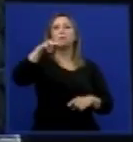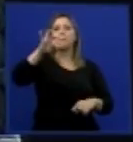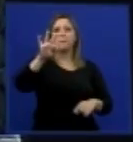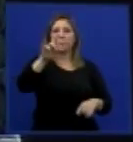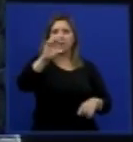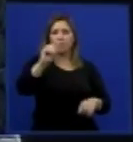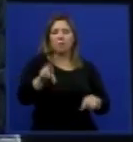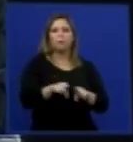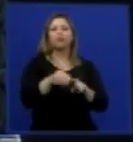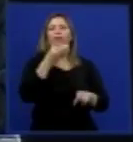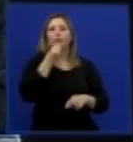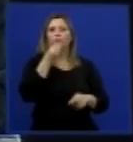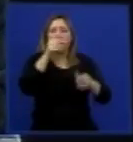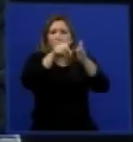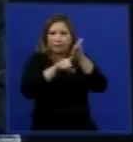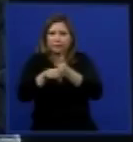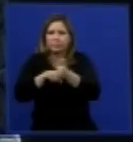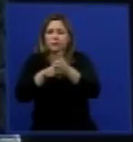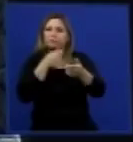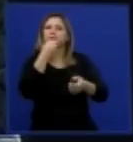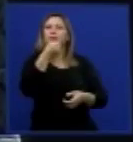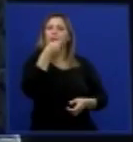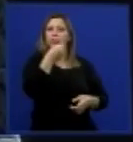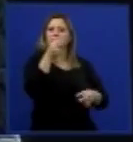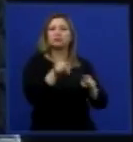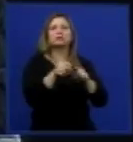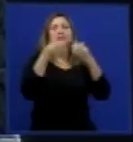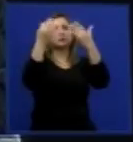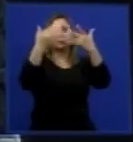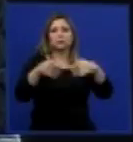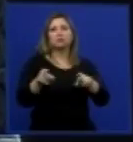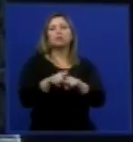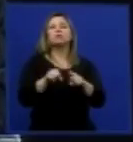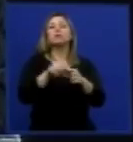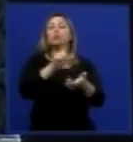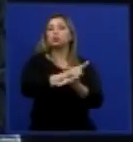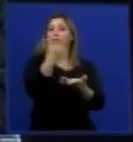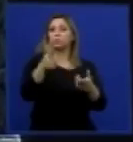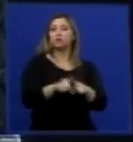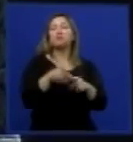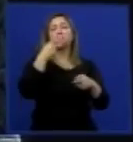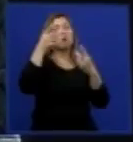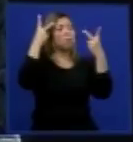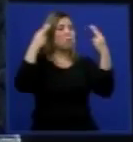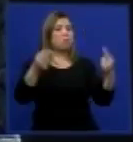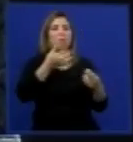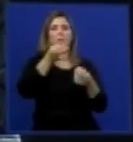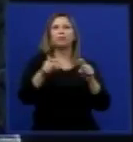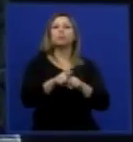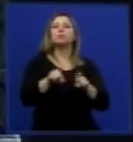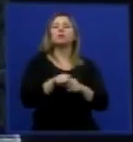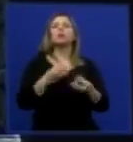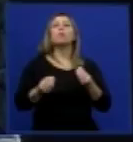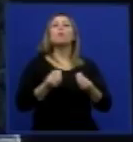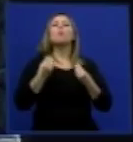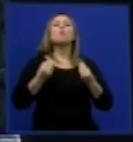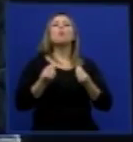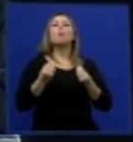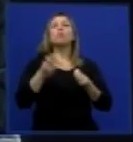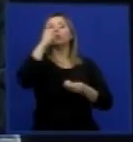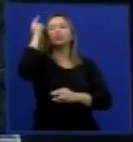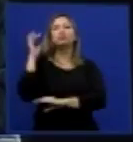Alfredo órfão lobo em entrevista jornal de grande circulação do Rio de Janeiro afirma exatamente a mesma coisa como pode então alguns